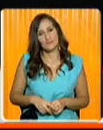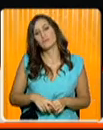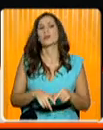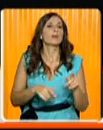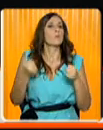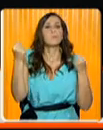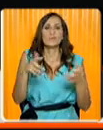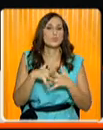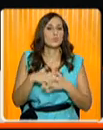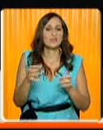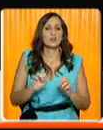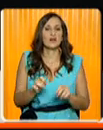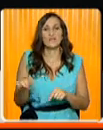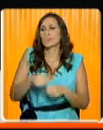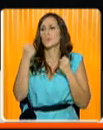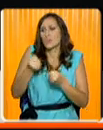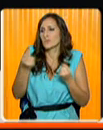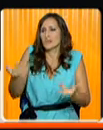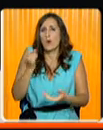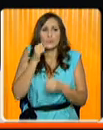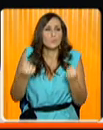Não têm, não vale a pena insistir, não têm.